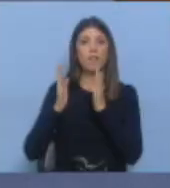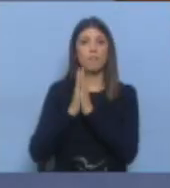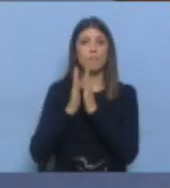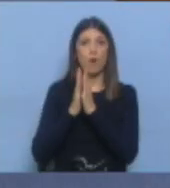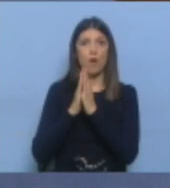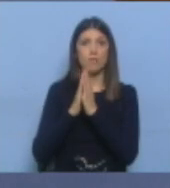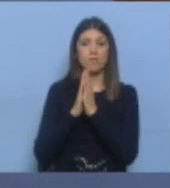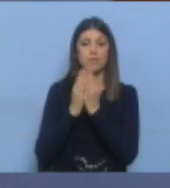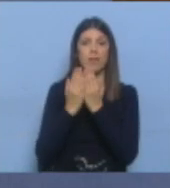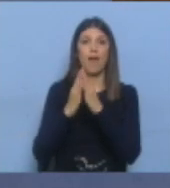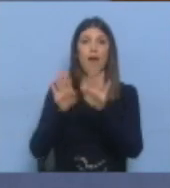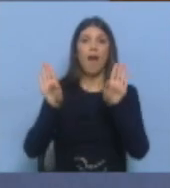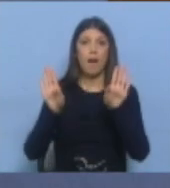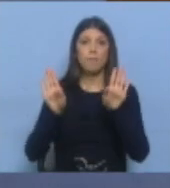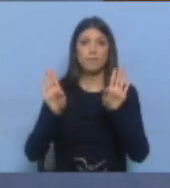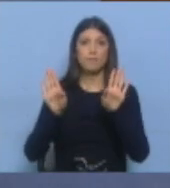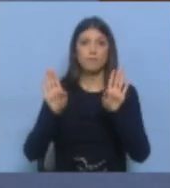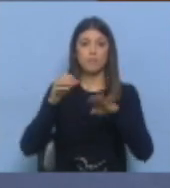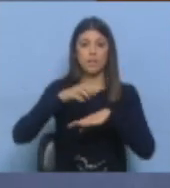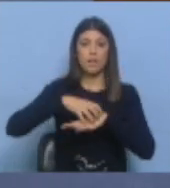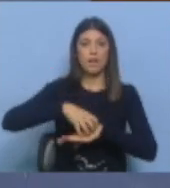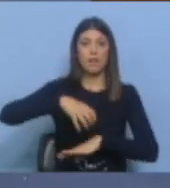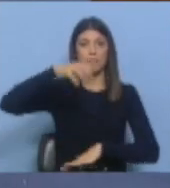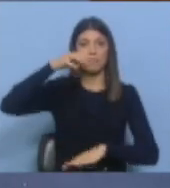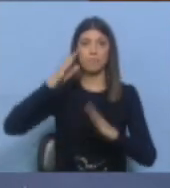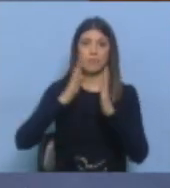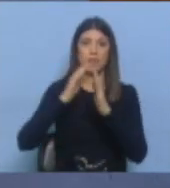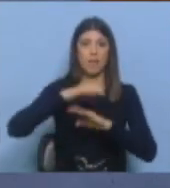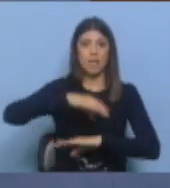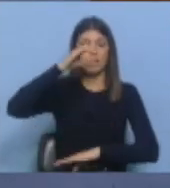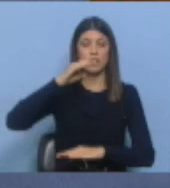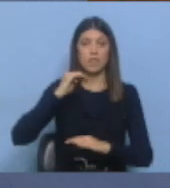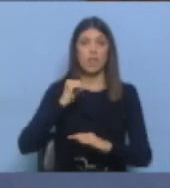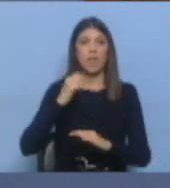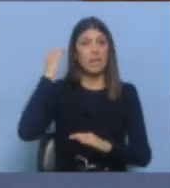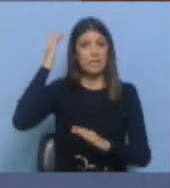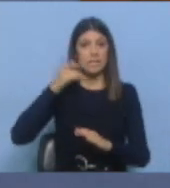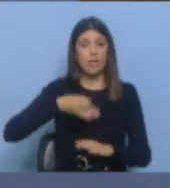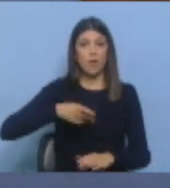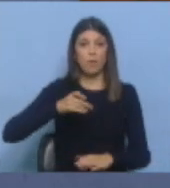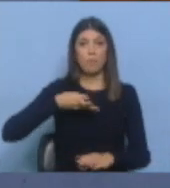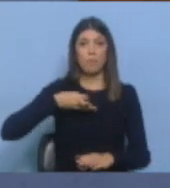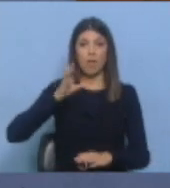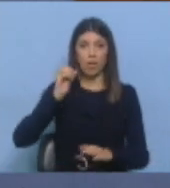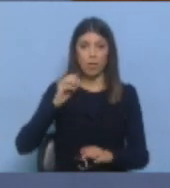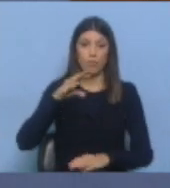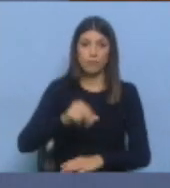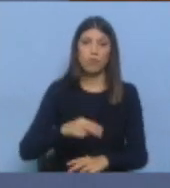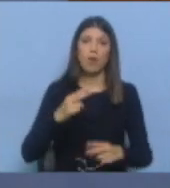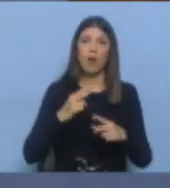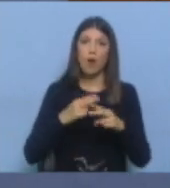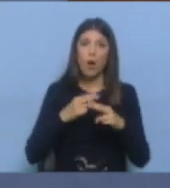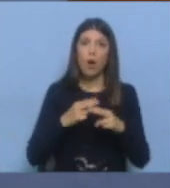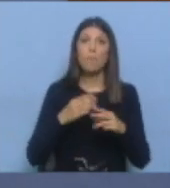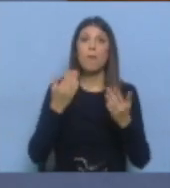da Porta Santa na Basílica de São Pedro e ele escolheu antecipar essa abertura. Ele abriu à mesma a Porta Santa de São Pedro, mas 2